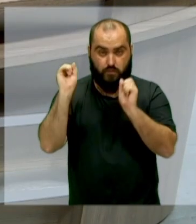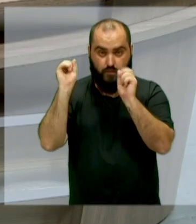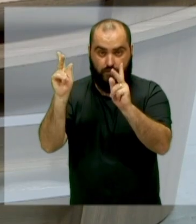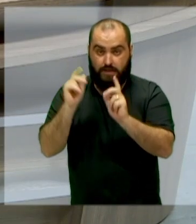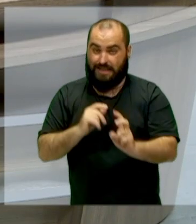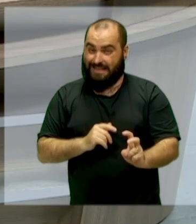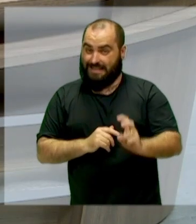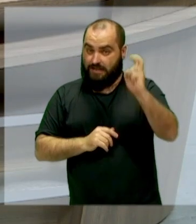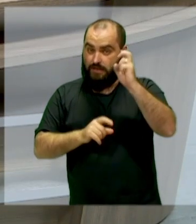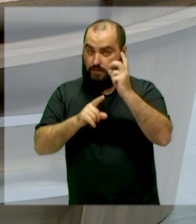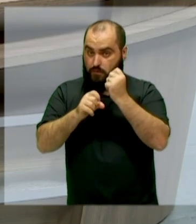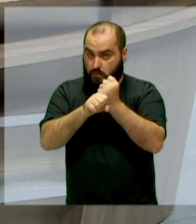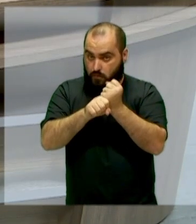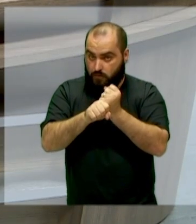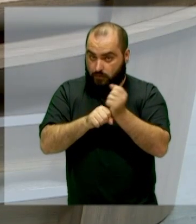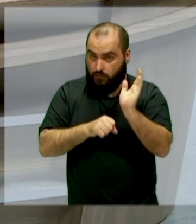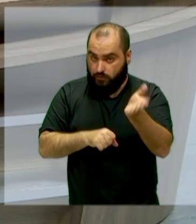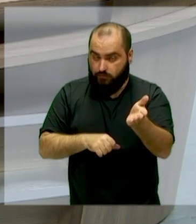edição